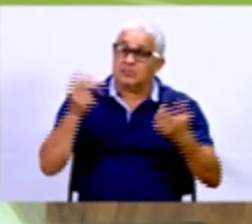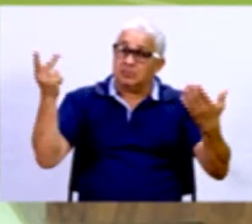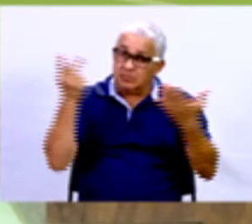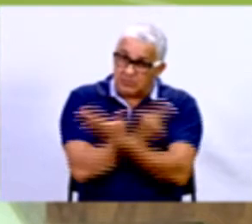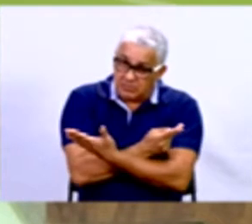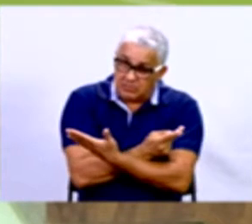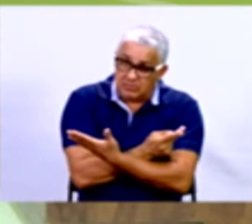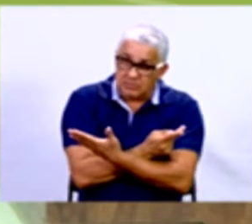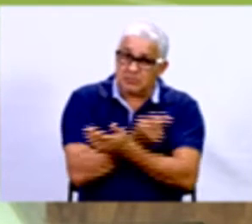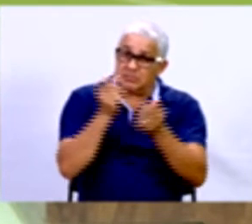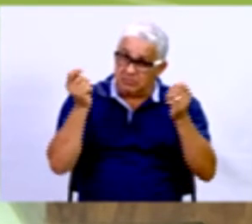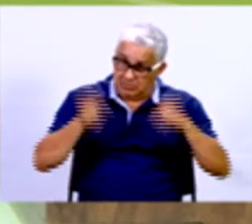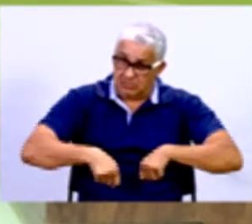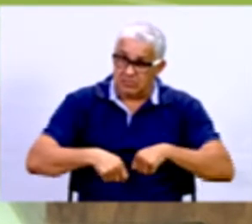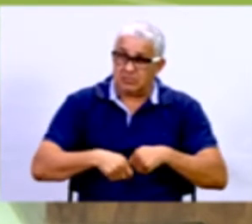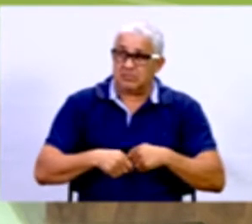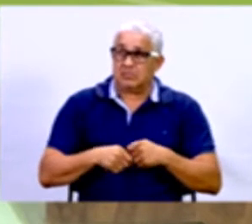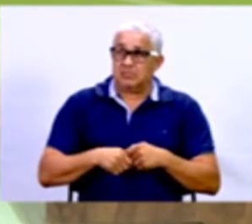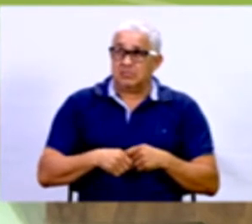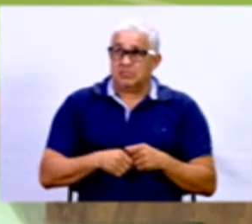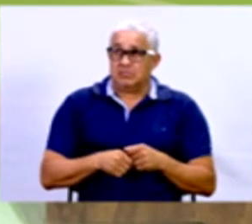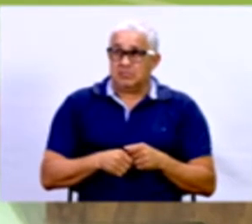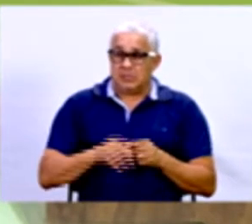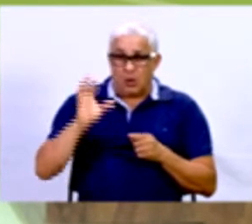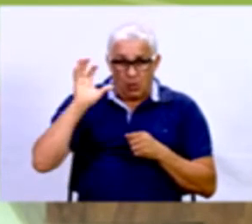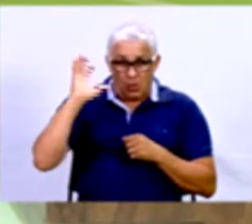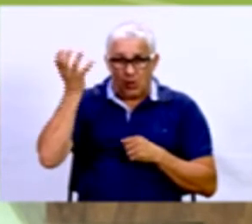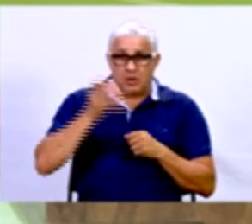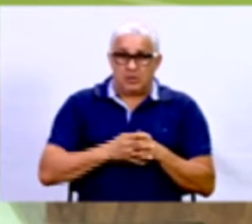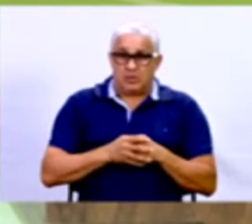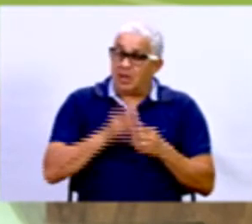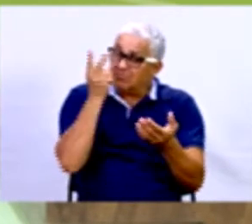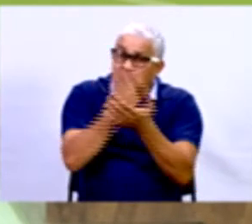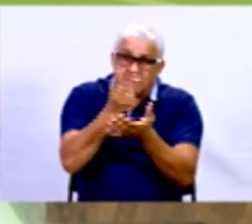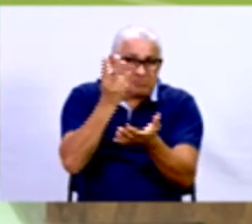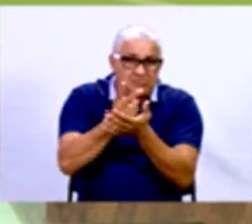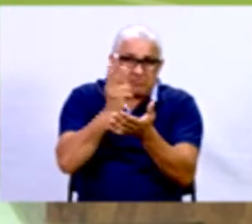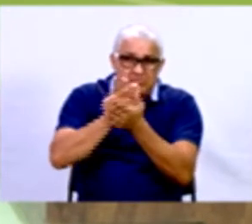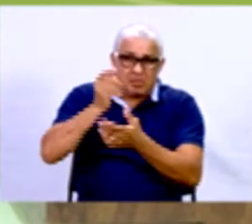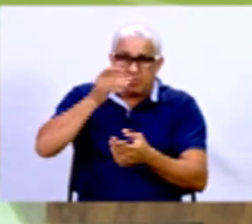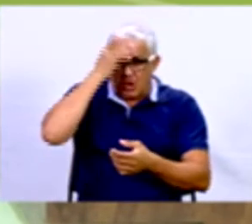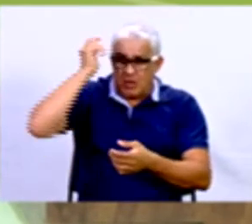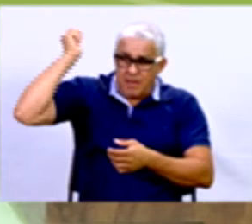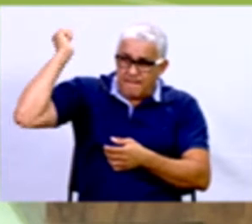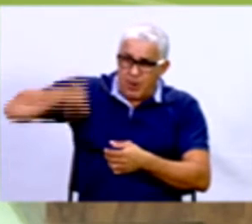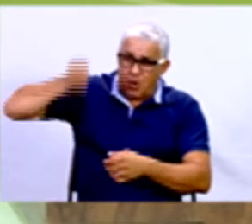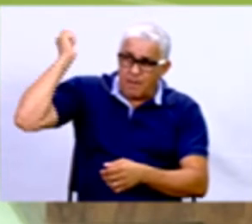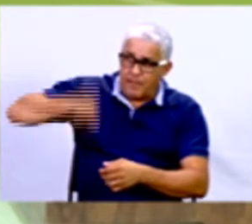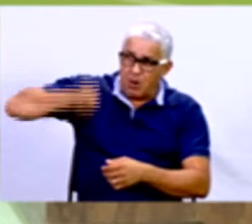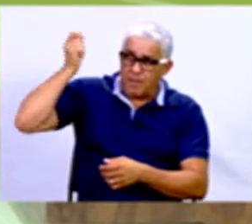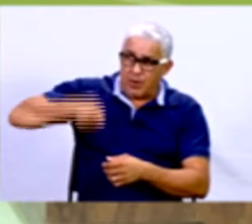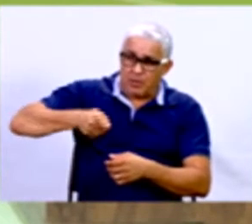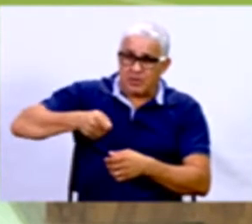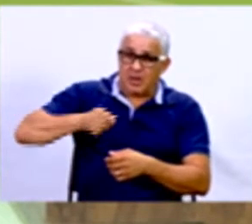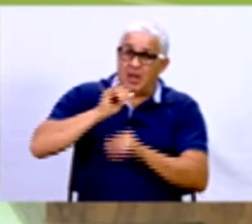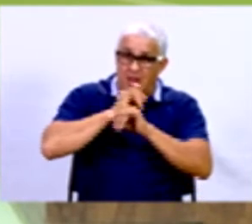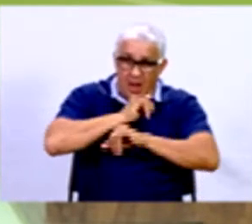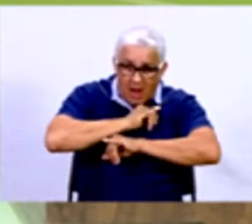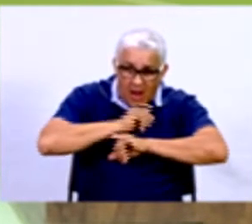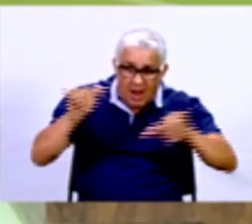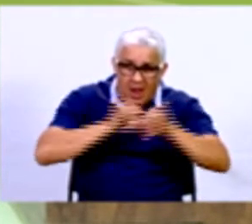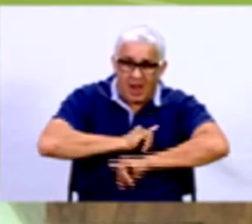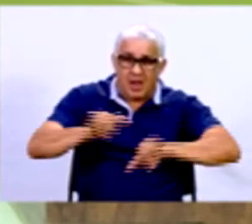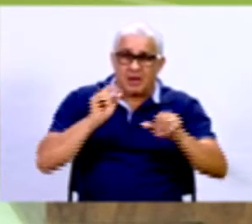se aconteça um acidente daquela mesma forma. Então, esses avisos servem